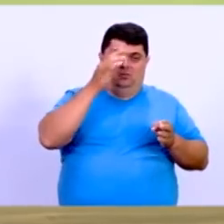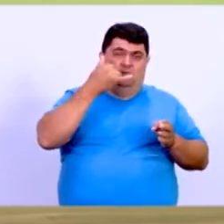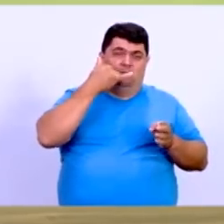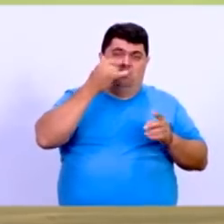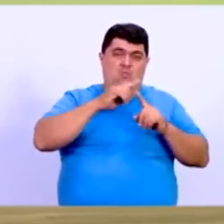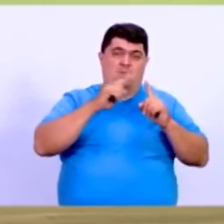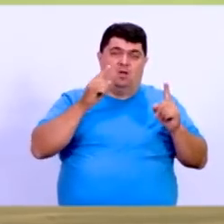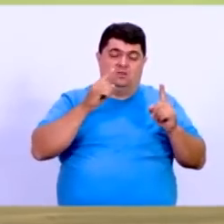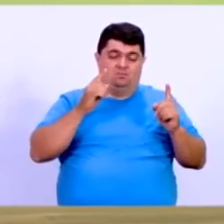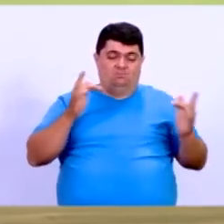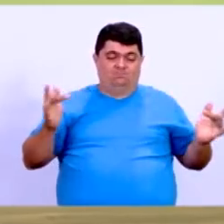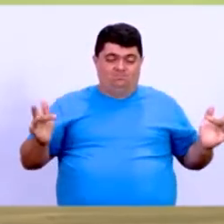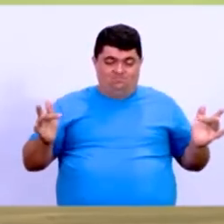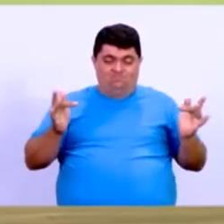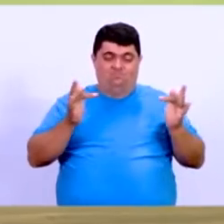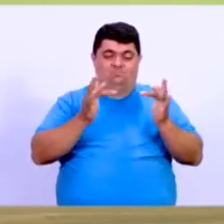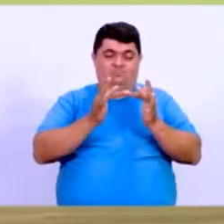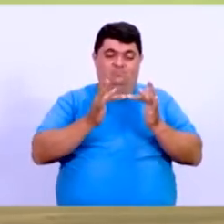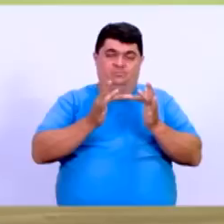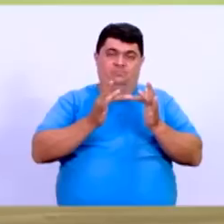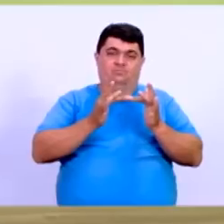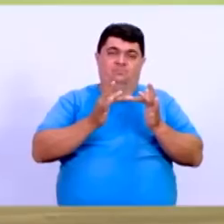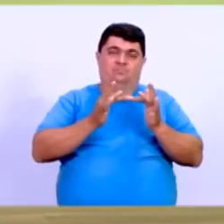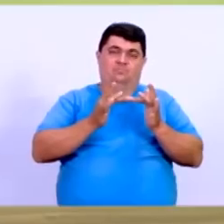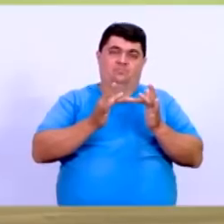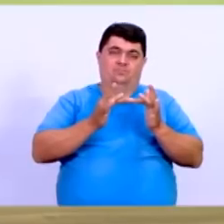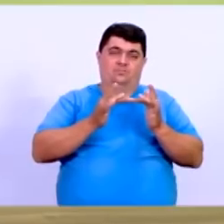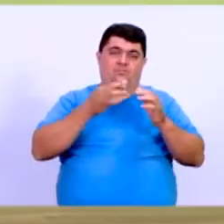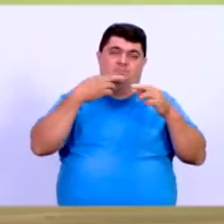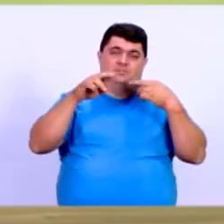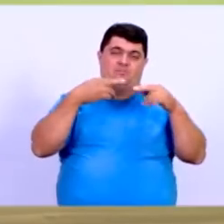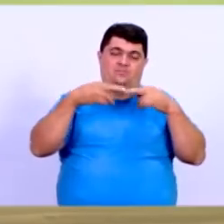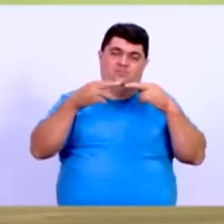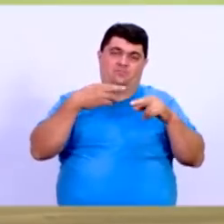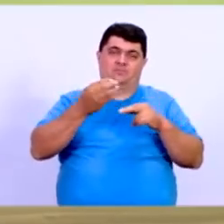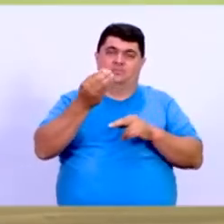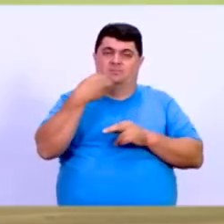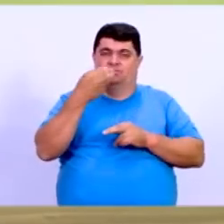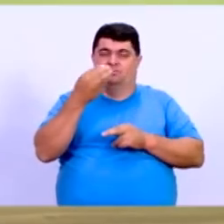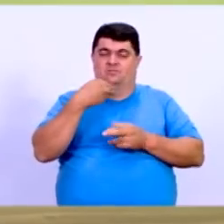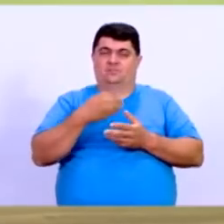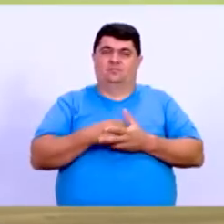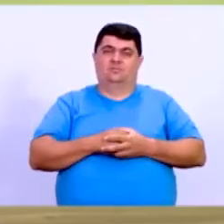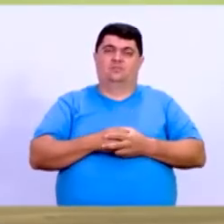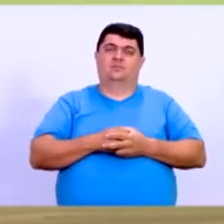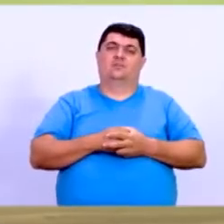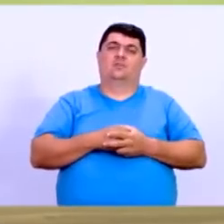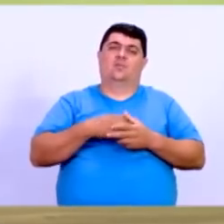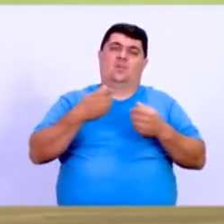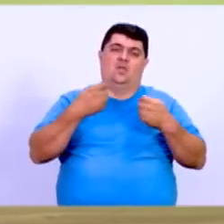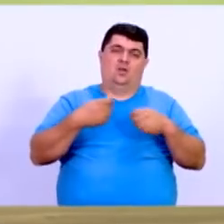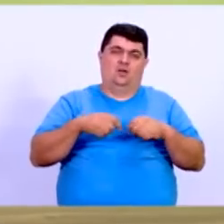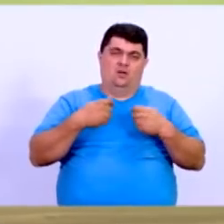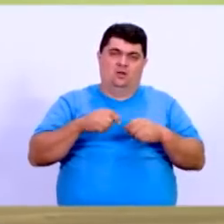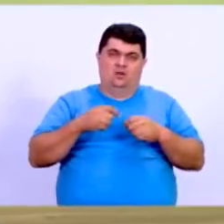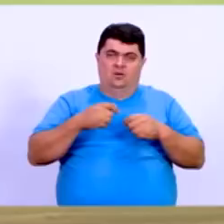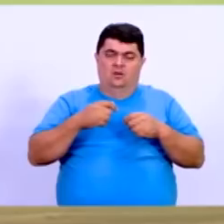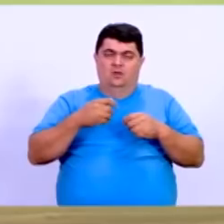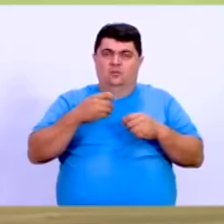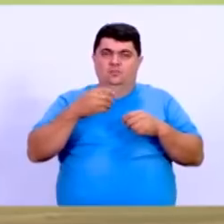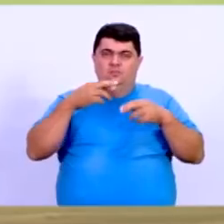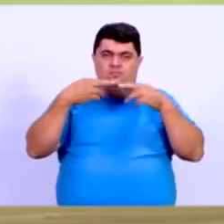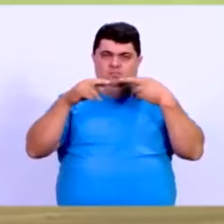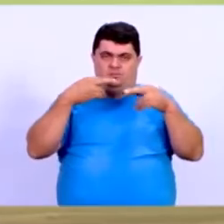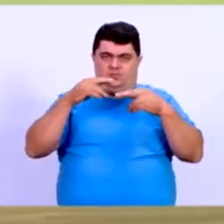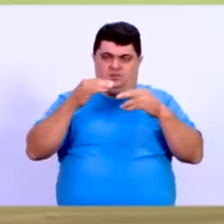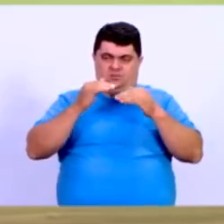mas o meio de transmissão ali, que é a rede, naquele momento não está bom. Então eu tenho questão de desempenho da rede, e é